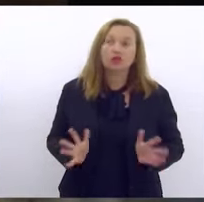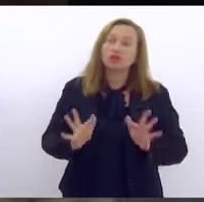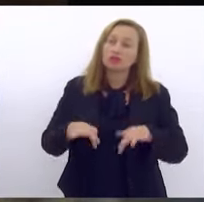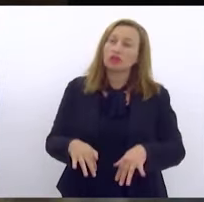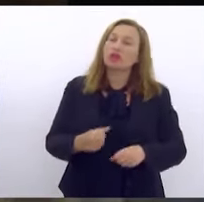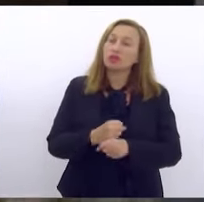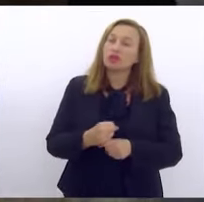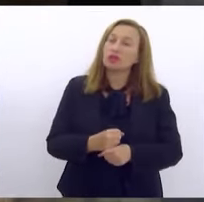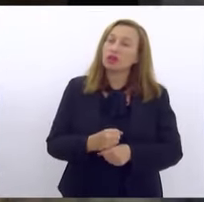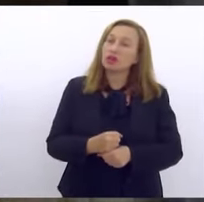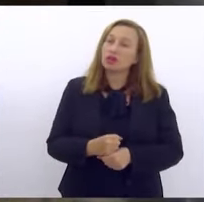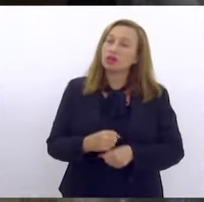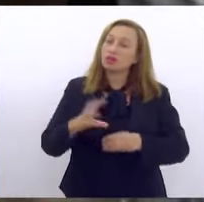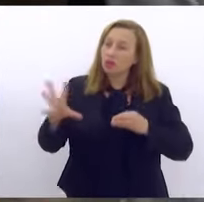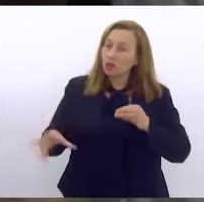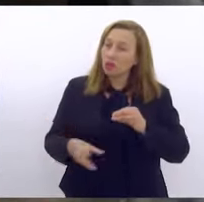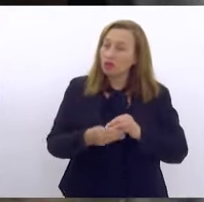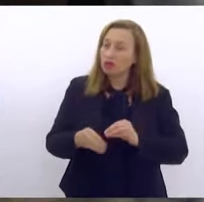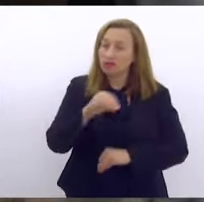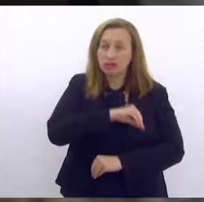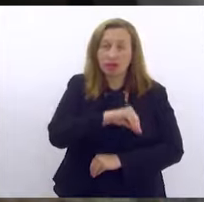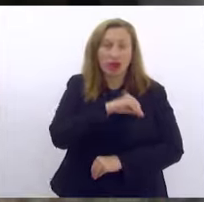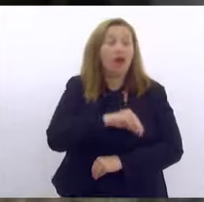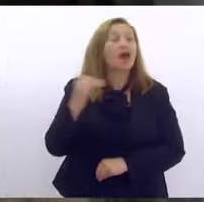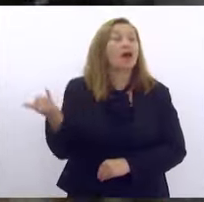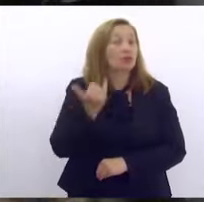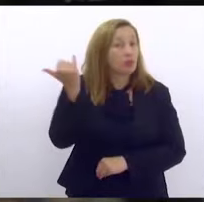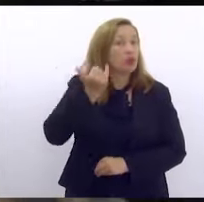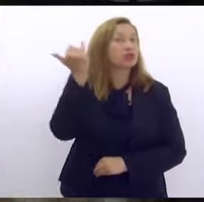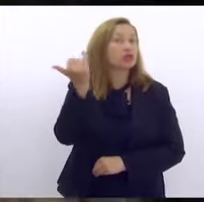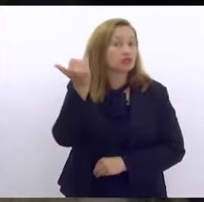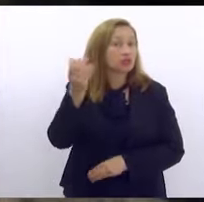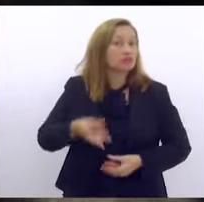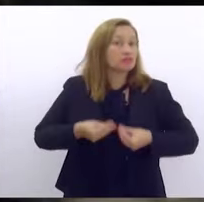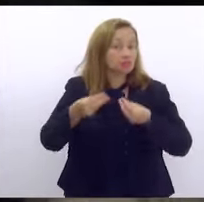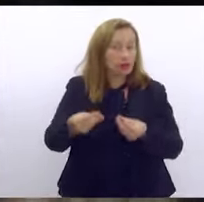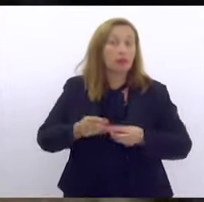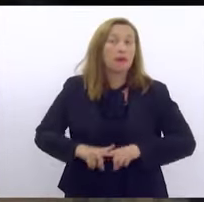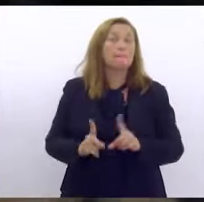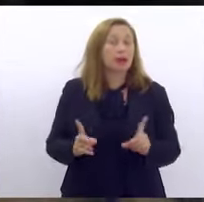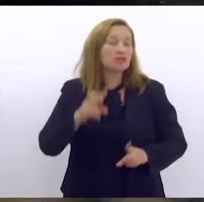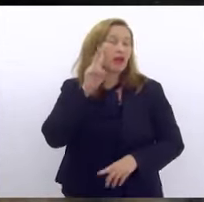um abono desse é um abono importante de ser concedido.